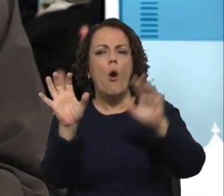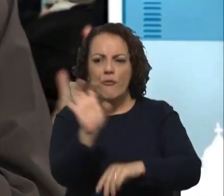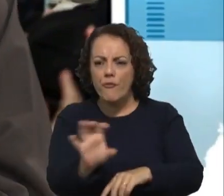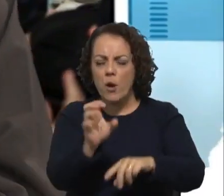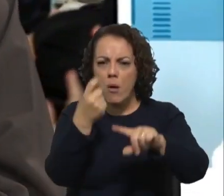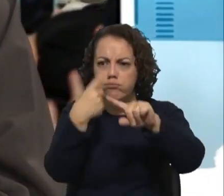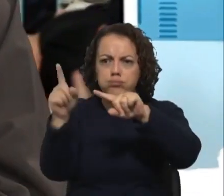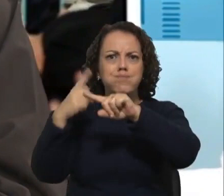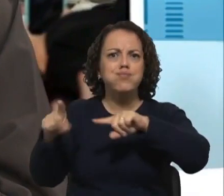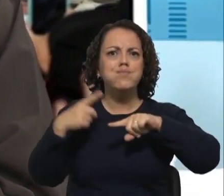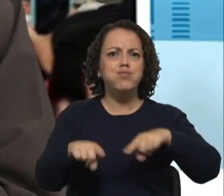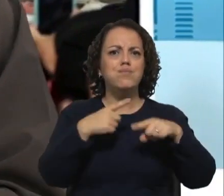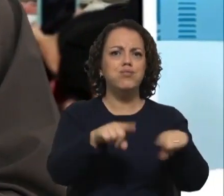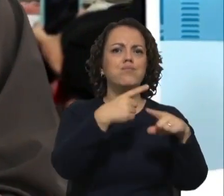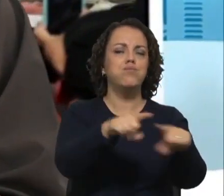é, em que